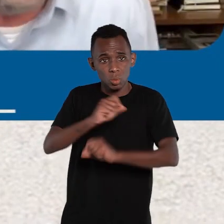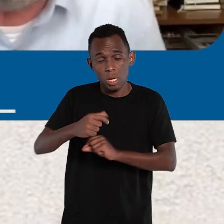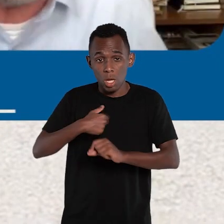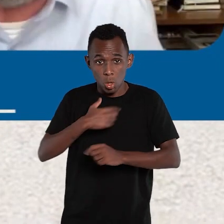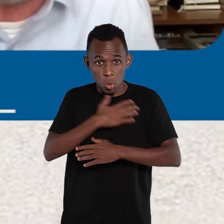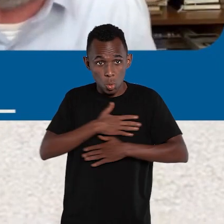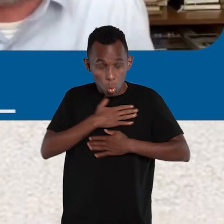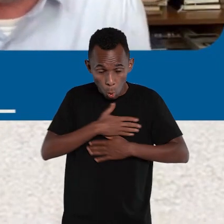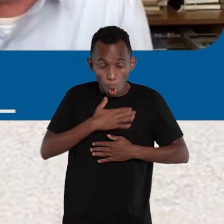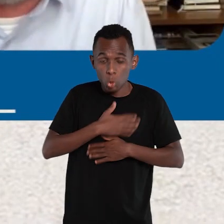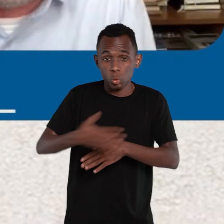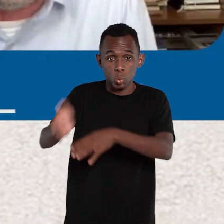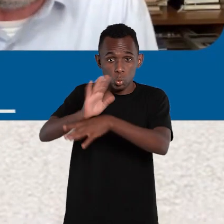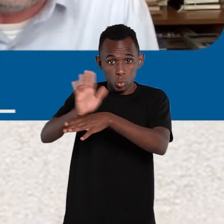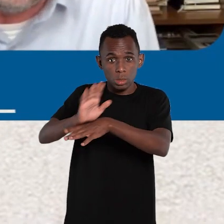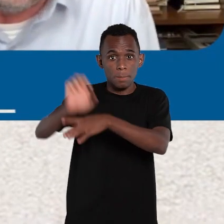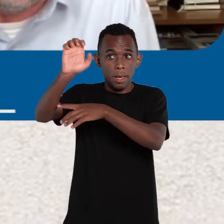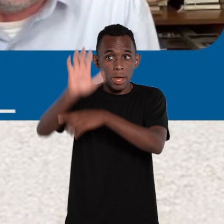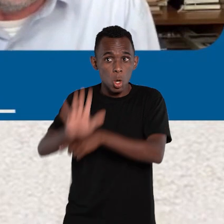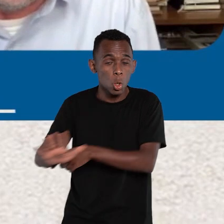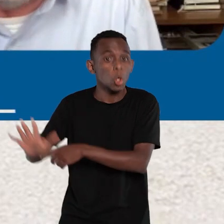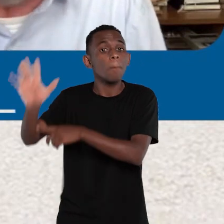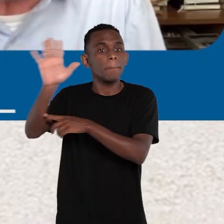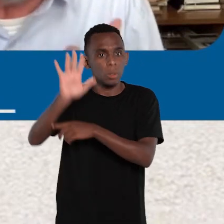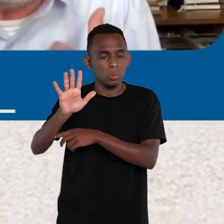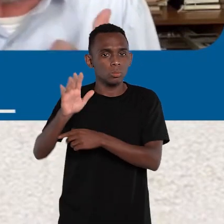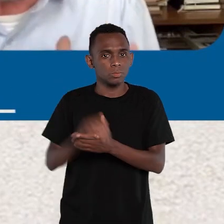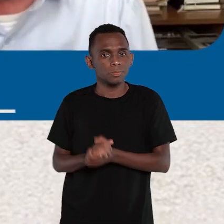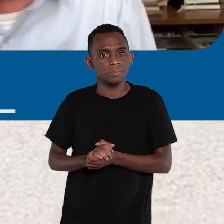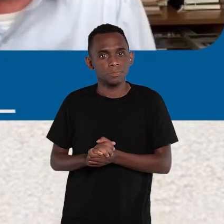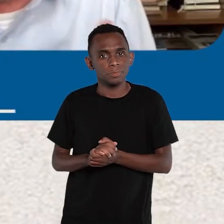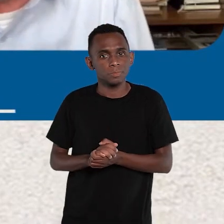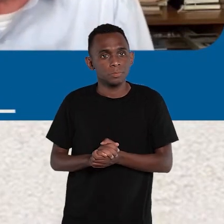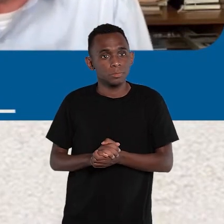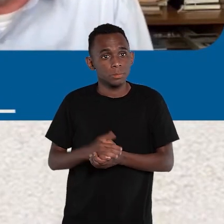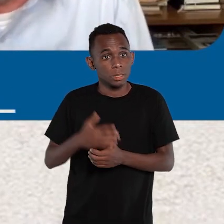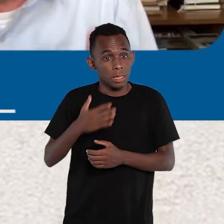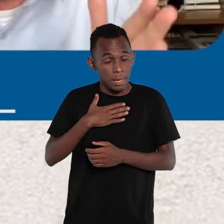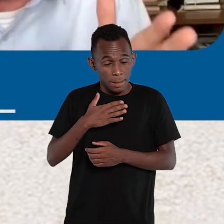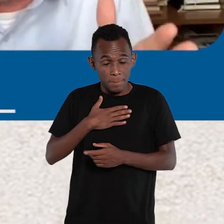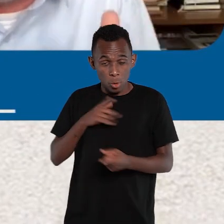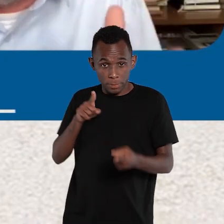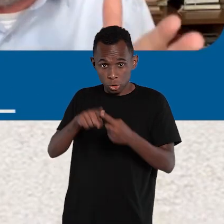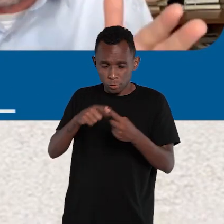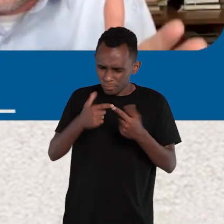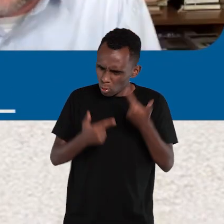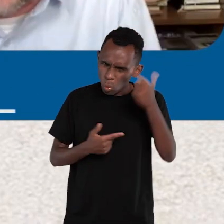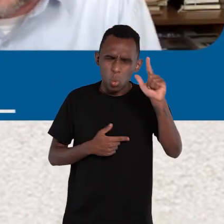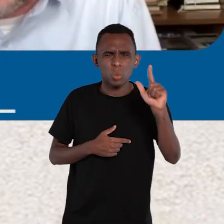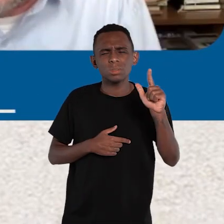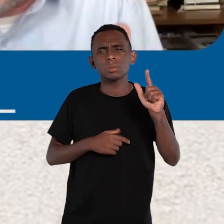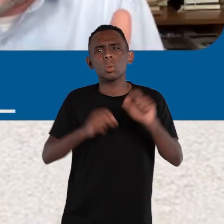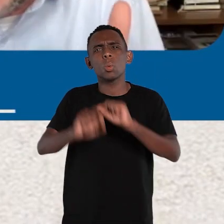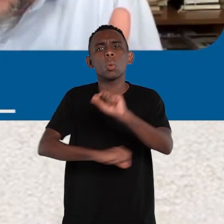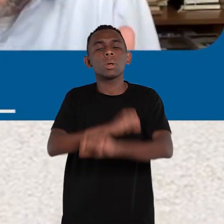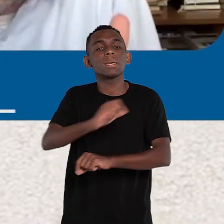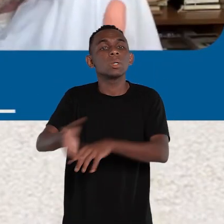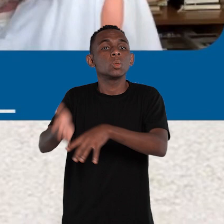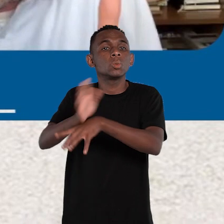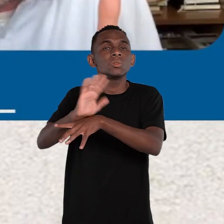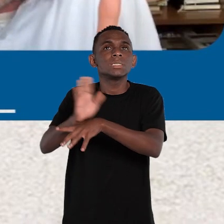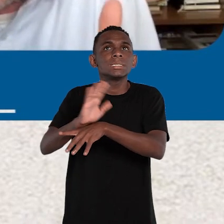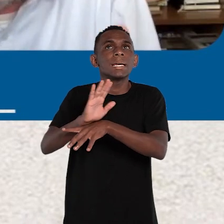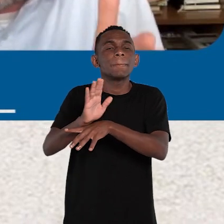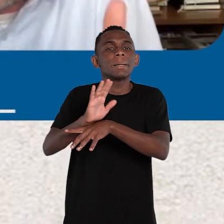pode... Eu, por exemplo, gosto muito do cinema europeu. Hoje em dia, a minha batalha é outra. A minha batalha é por um cinema